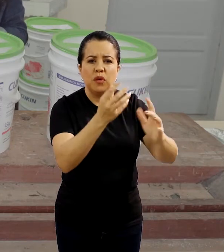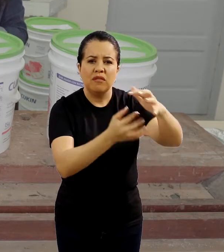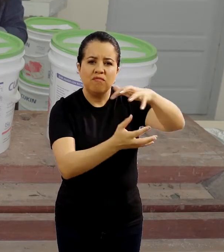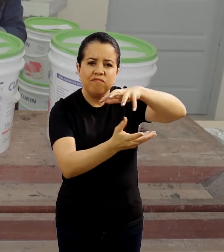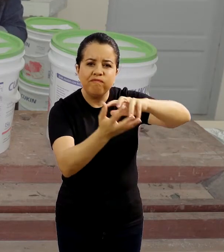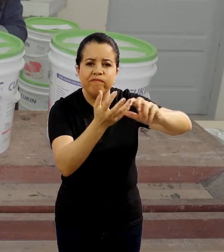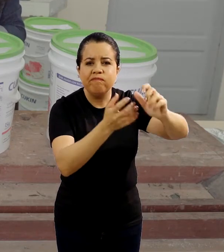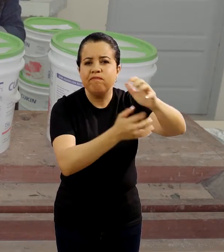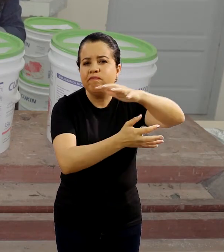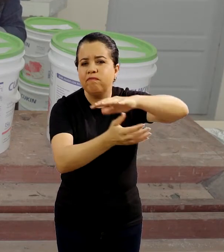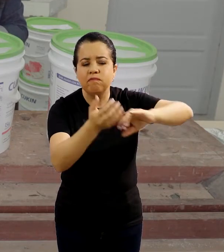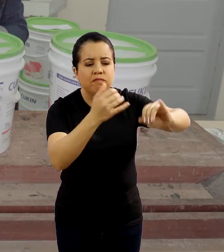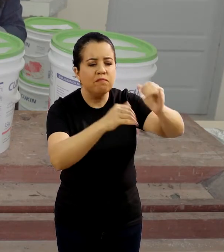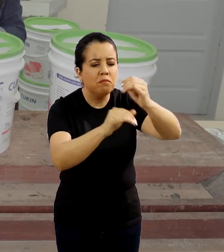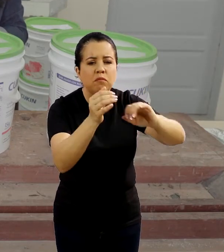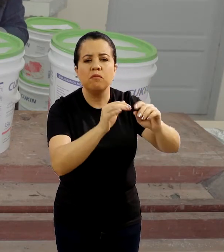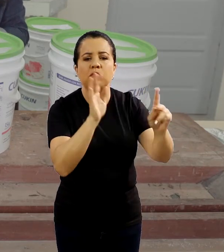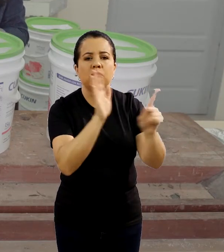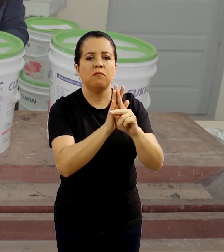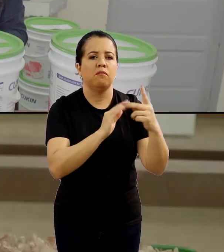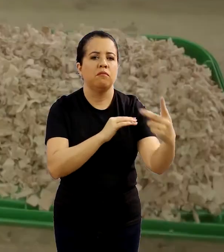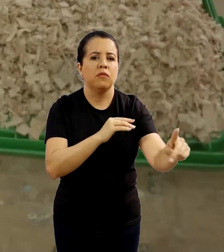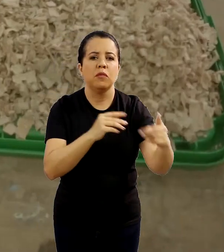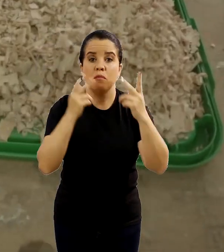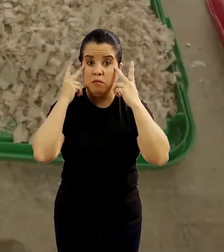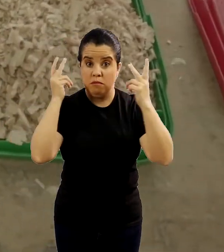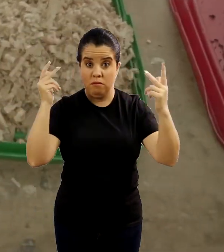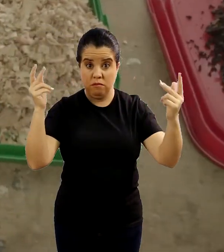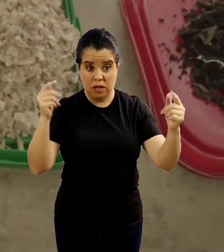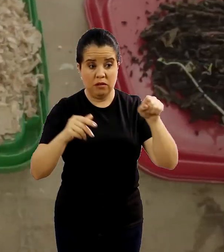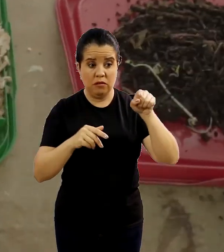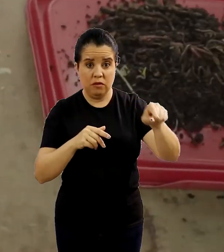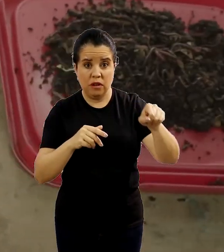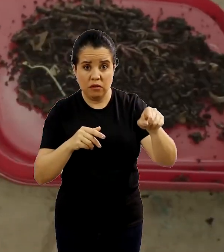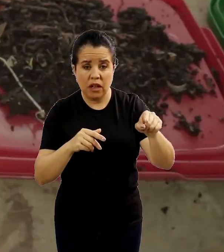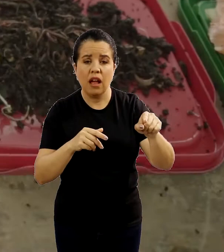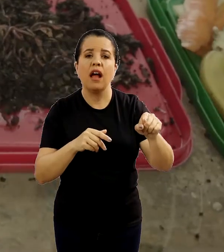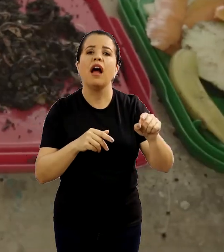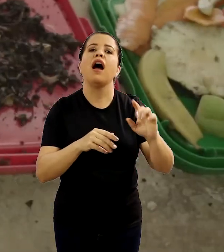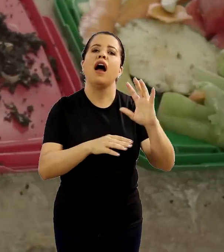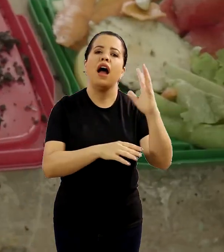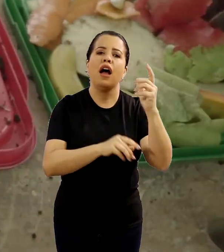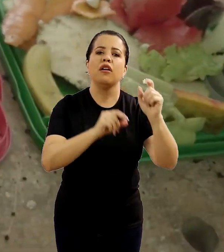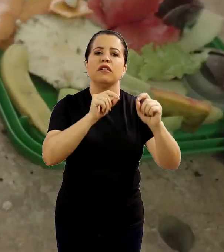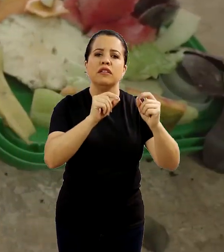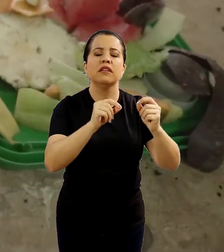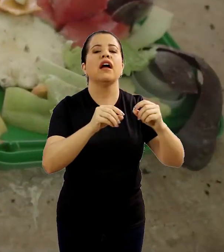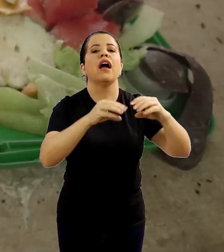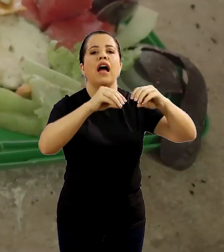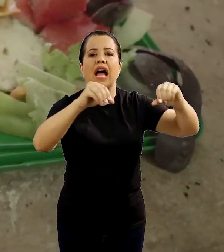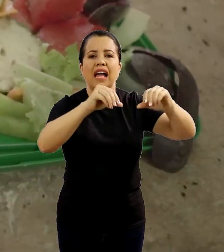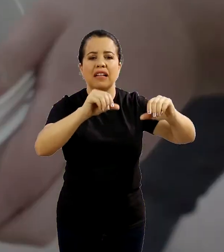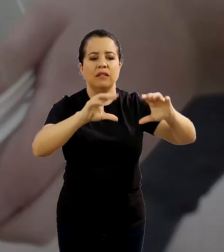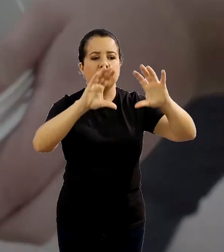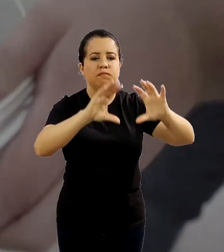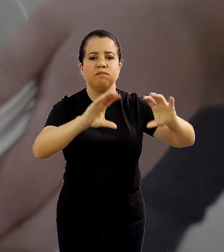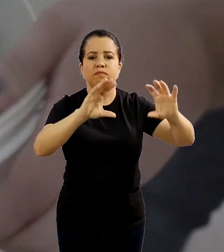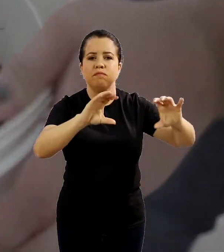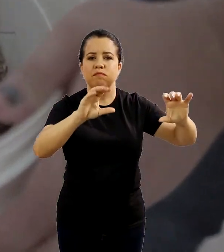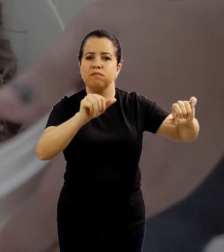e inserindo a serragem e as folhas secas.